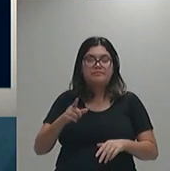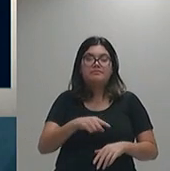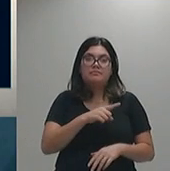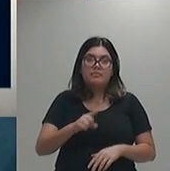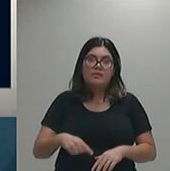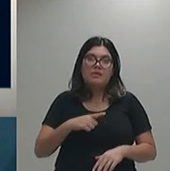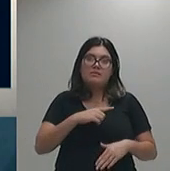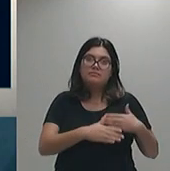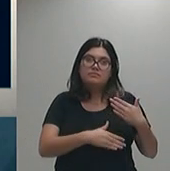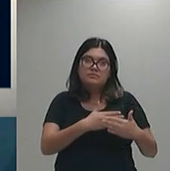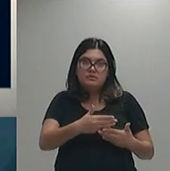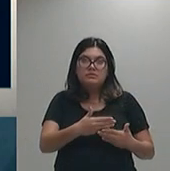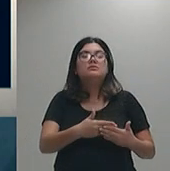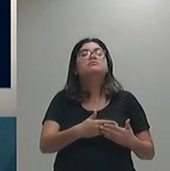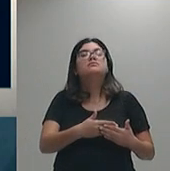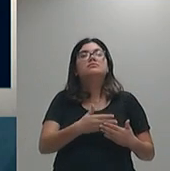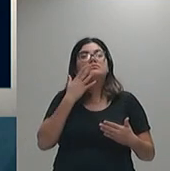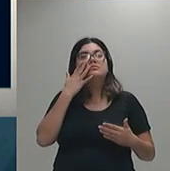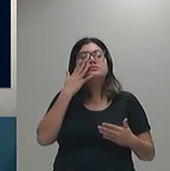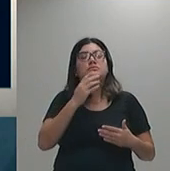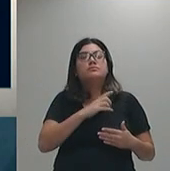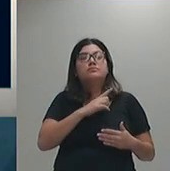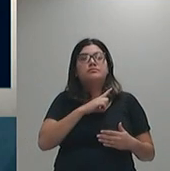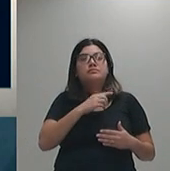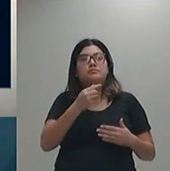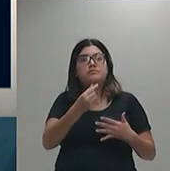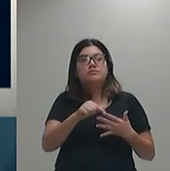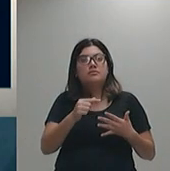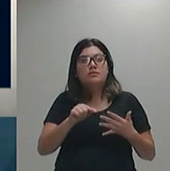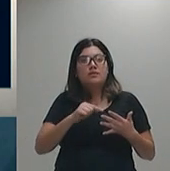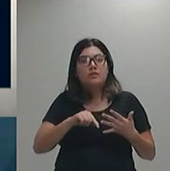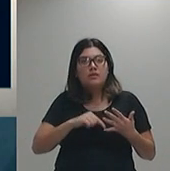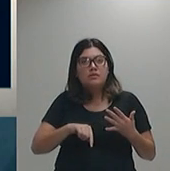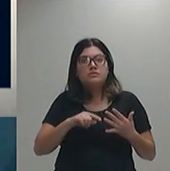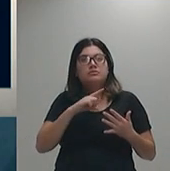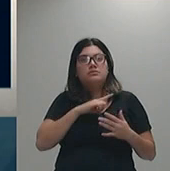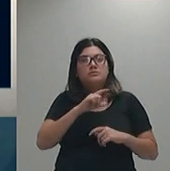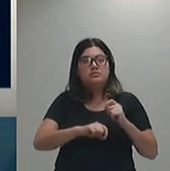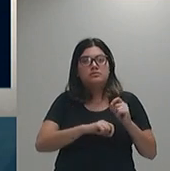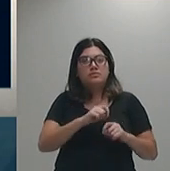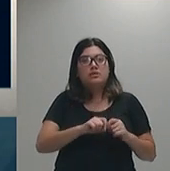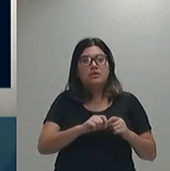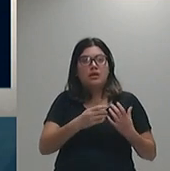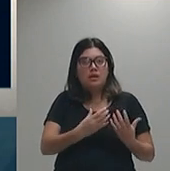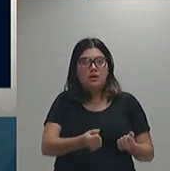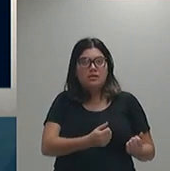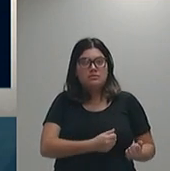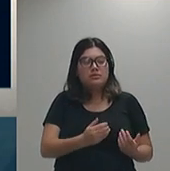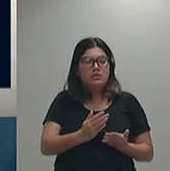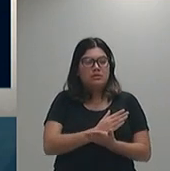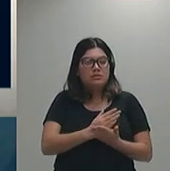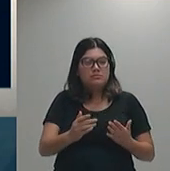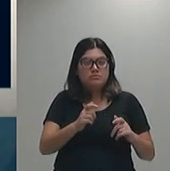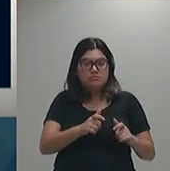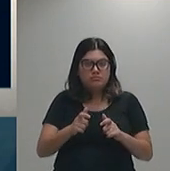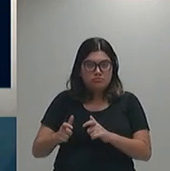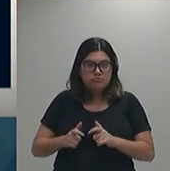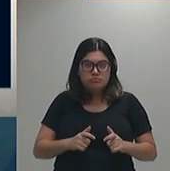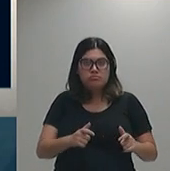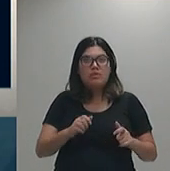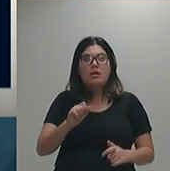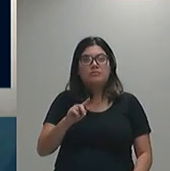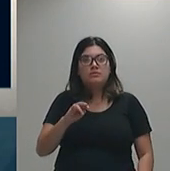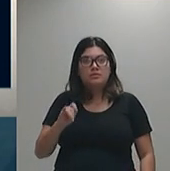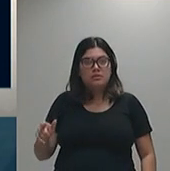comento e seja dia descabida a imposição de de submeter uma das partes ao julgamento de um tribunal arbitral cuja